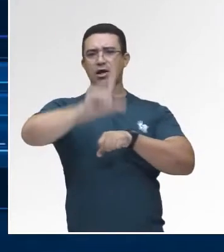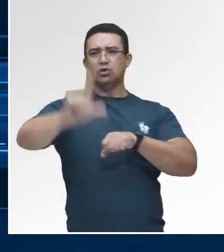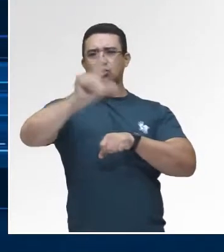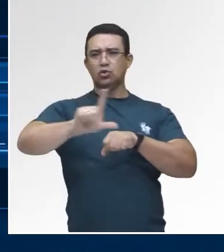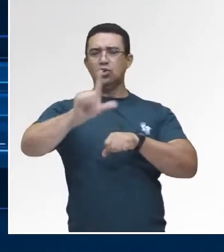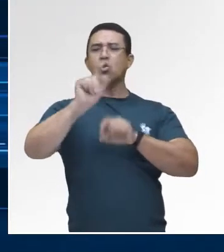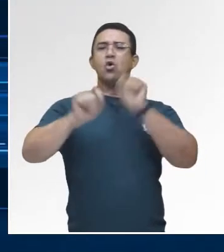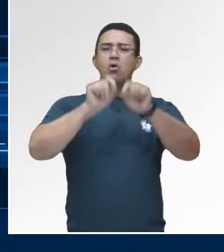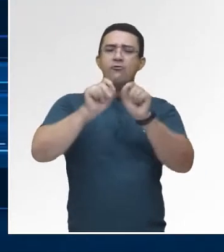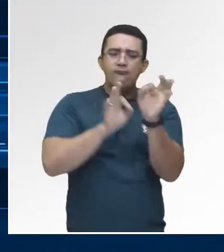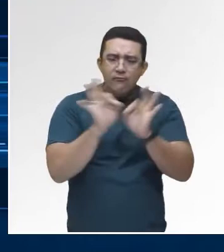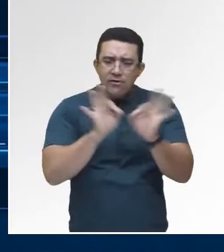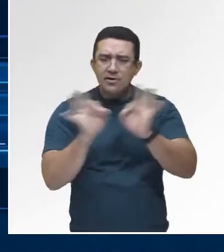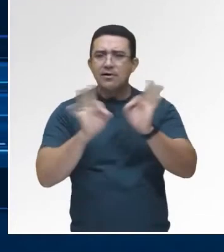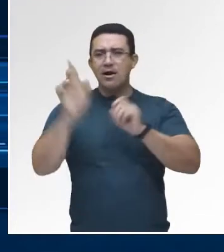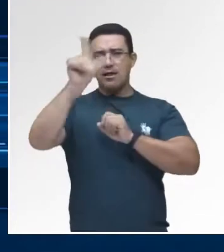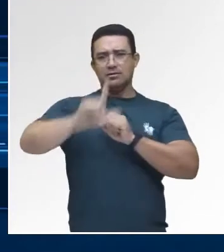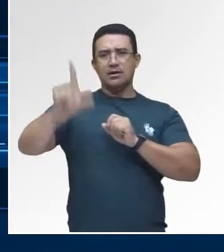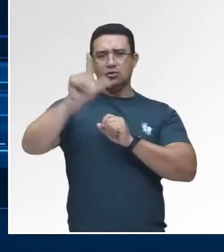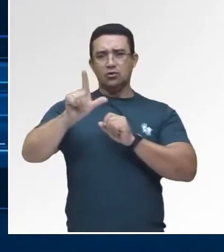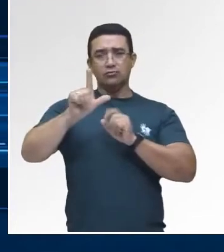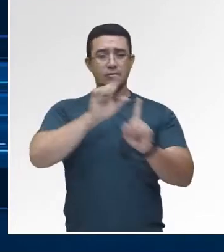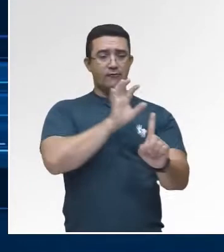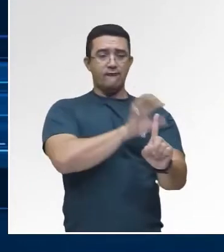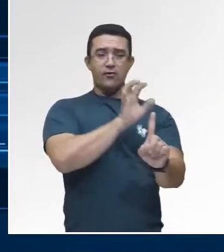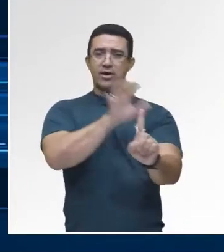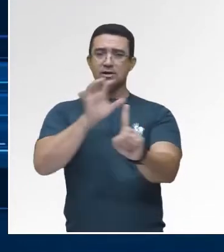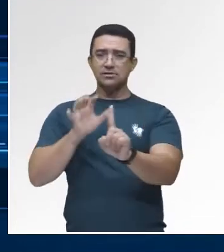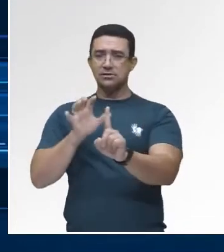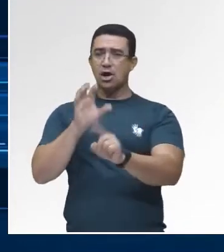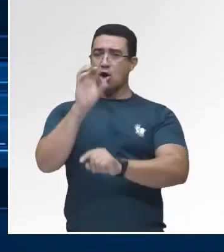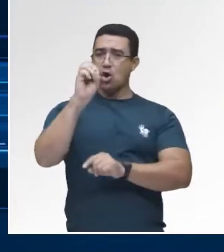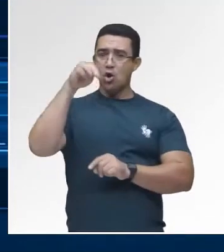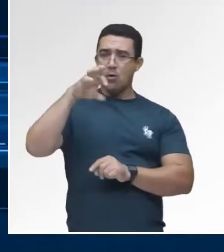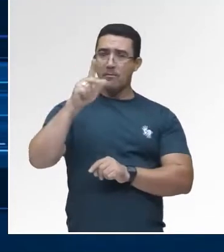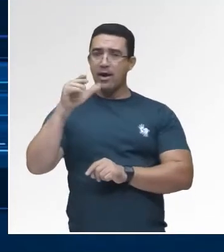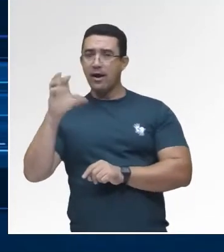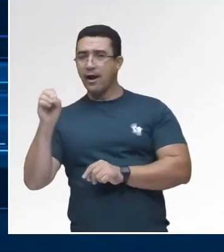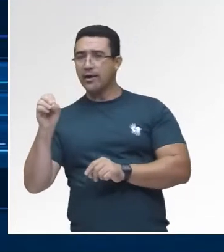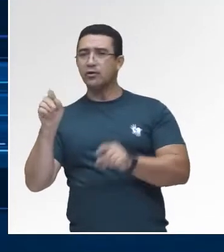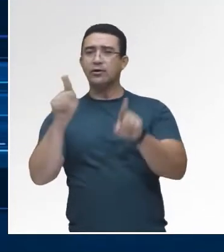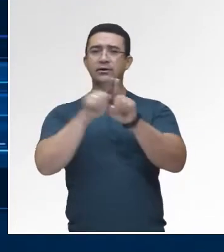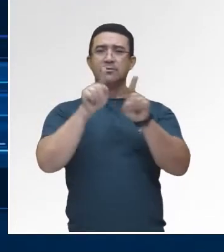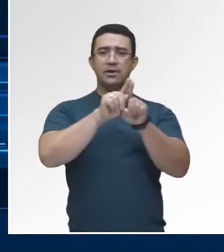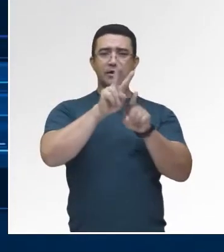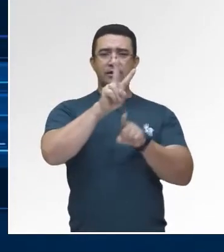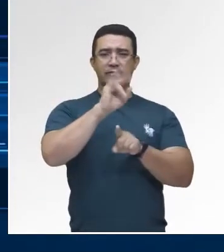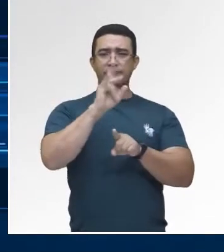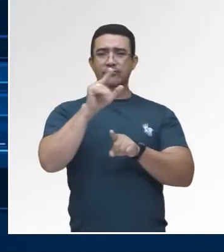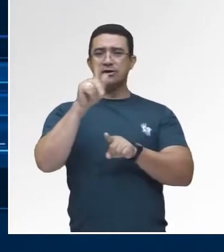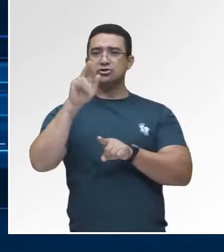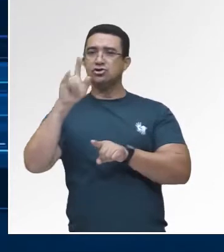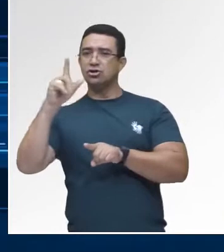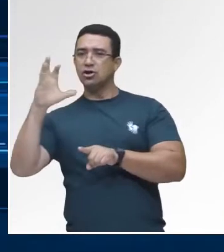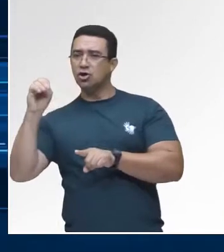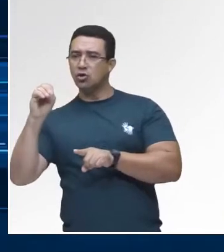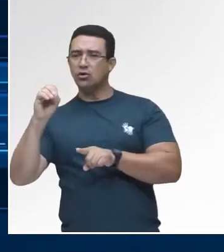fazer literário, né, influência ali de Homero, Virgílio, todo aquele pessoal